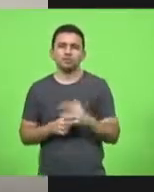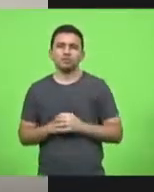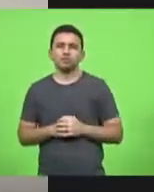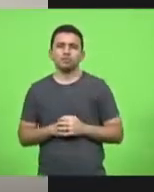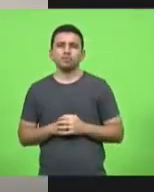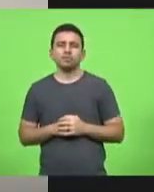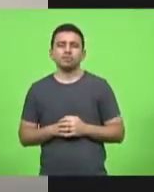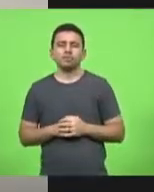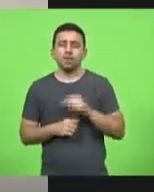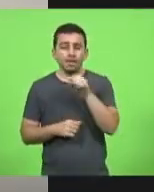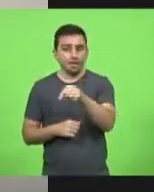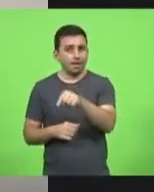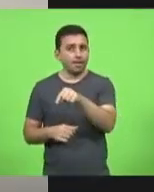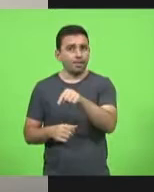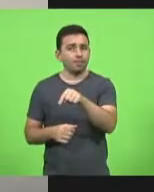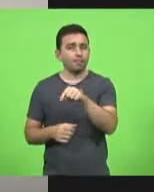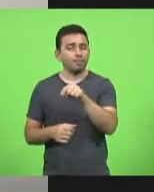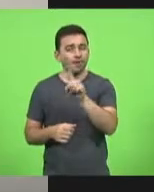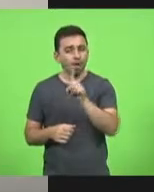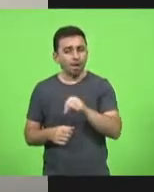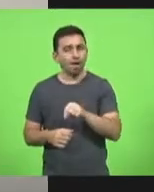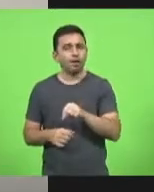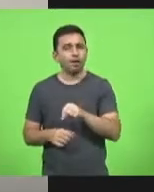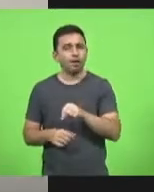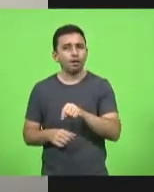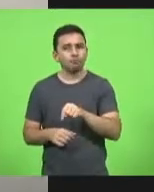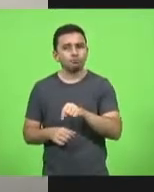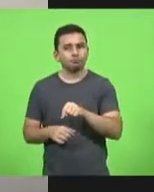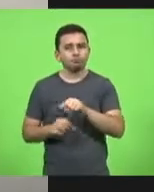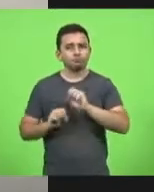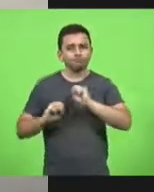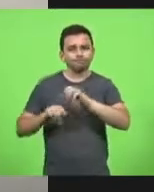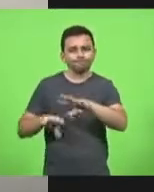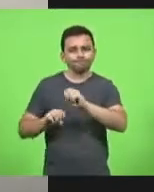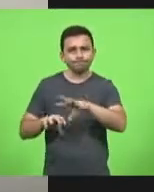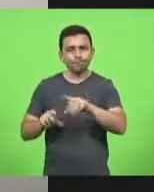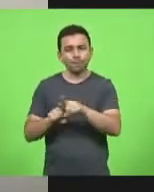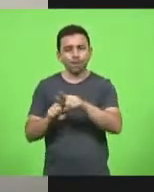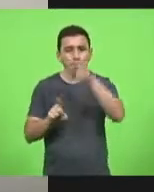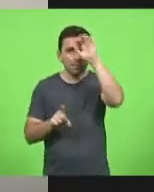era mestre e aprendiz do povo.